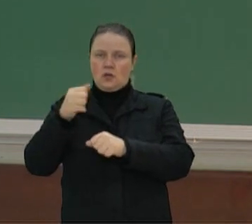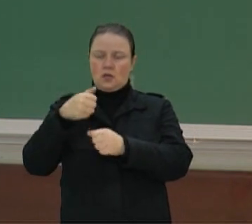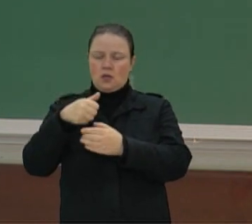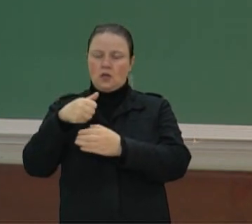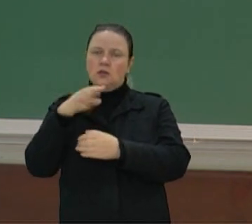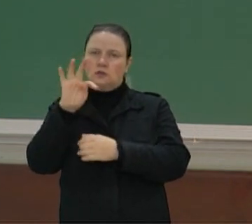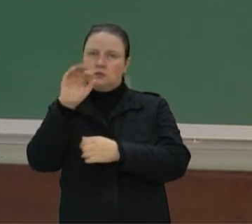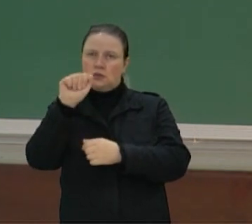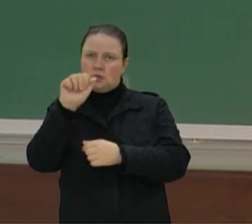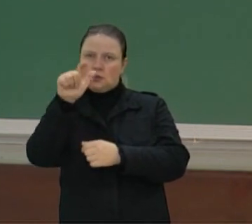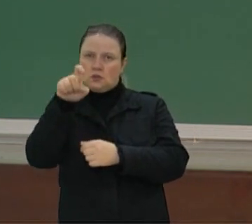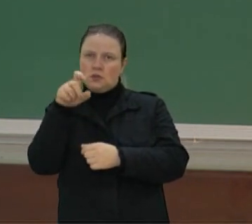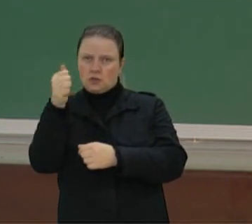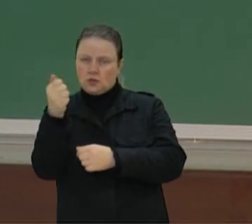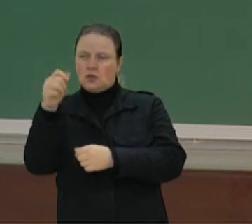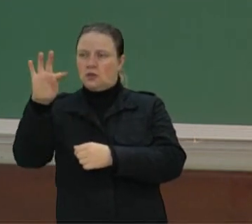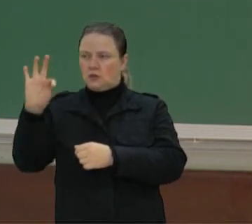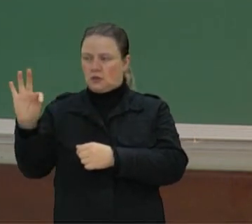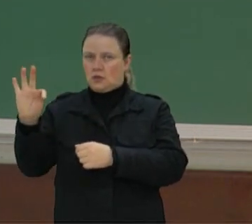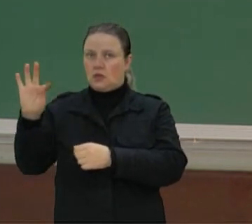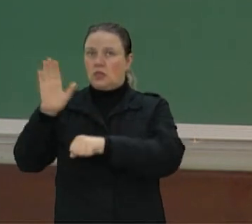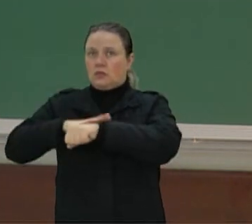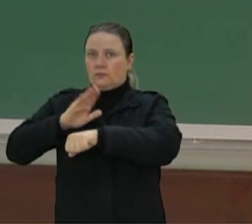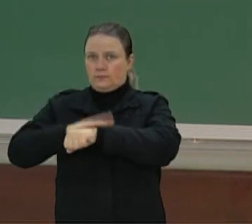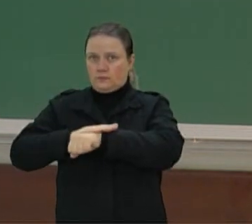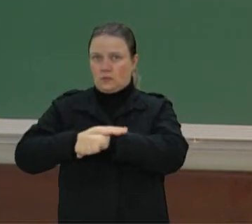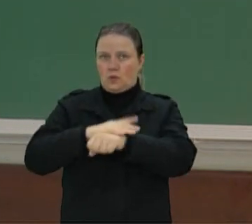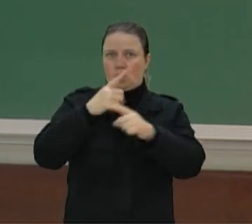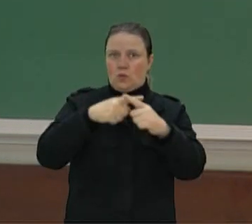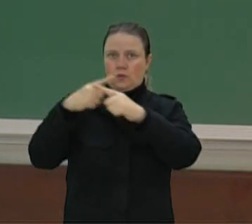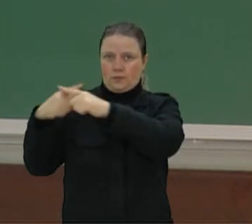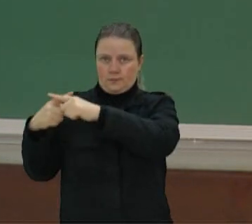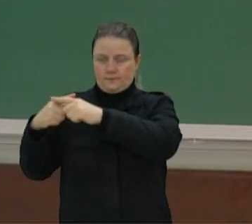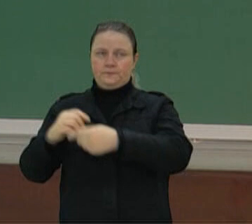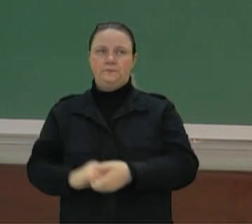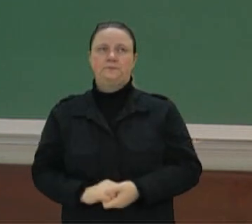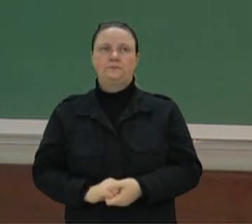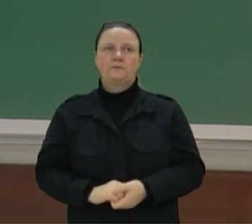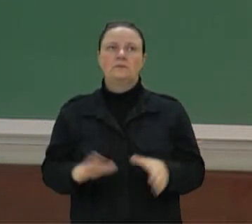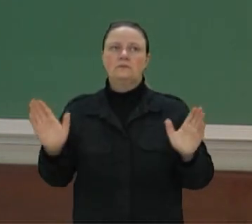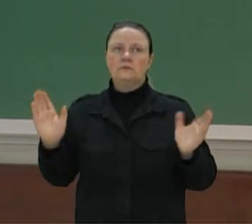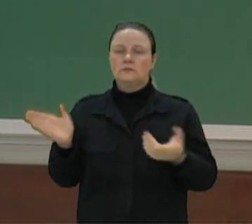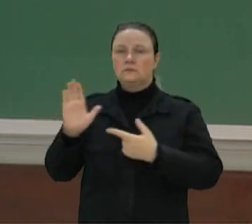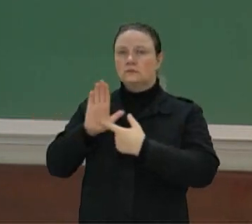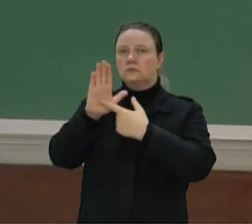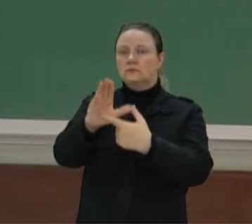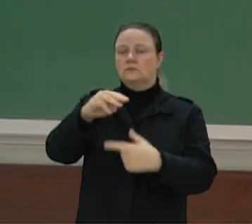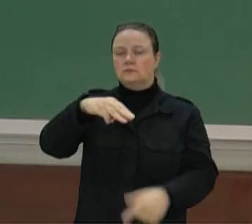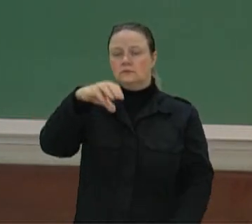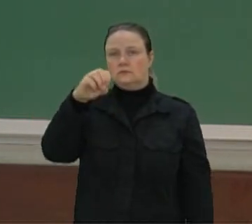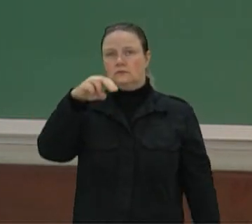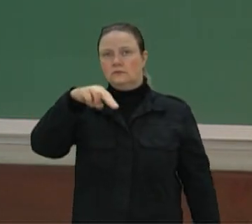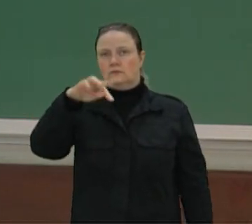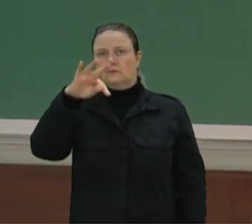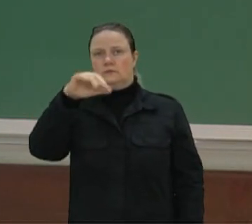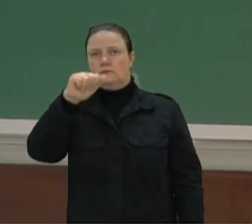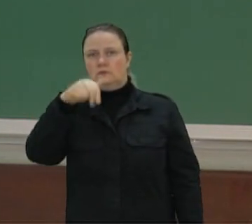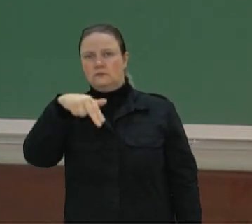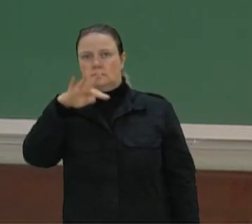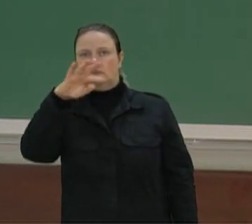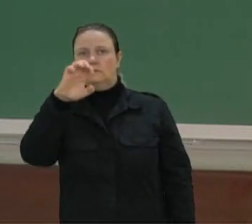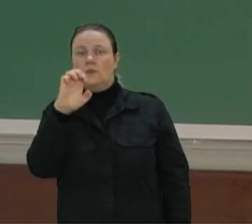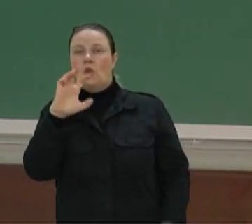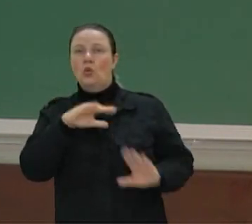vai saber quem que é o B nessa equação? É isso que eu vou mostrar para vocês. Olha só, o montante, que é aquilo que você